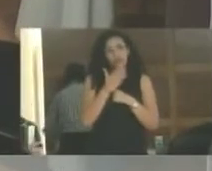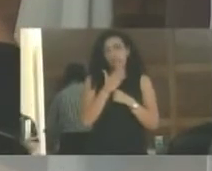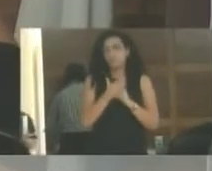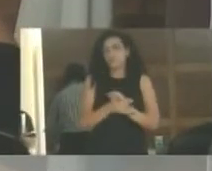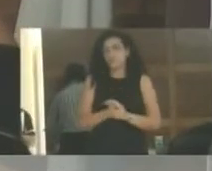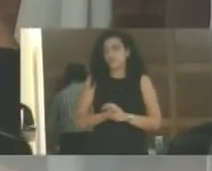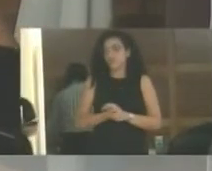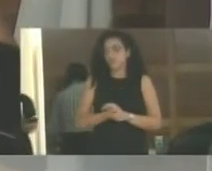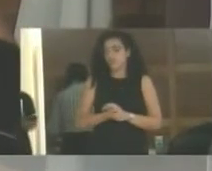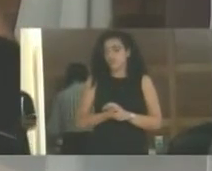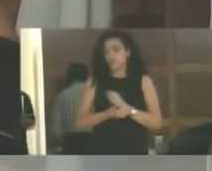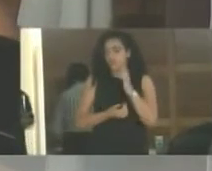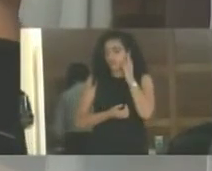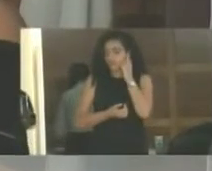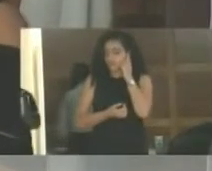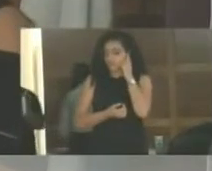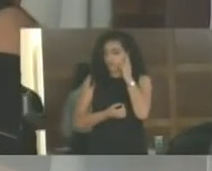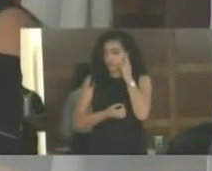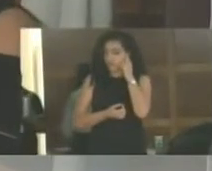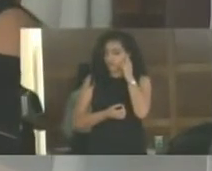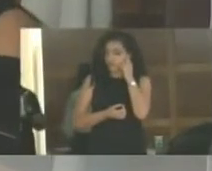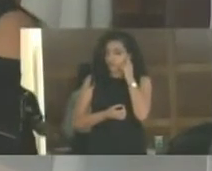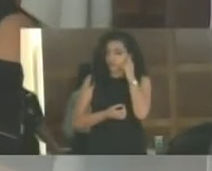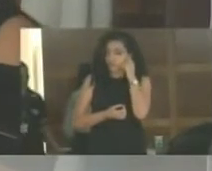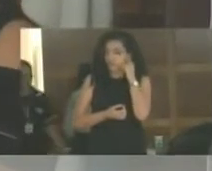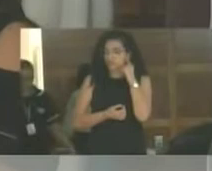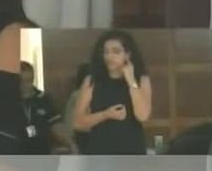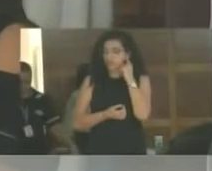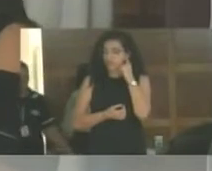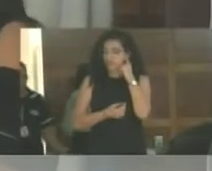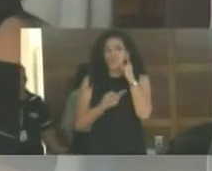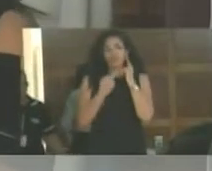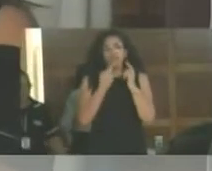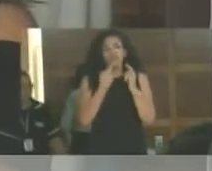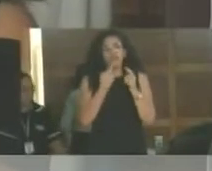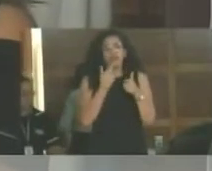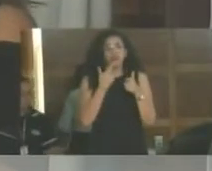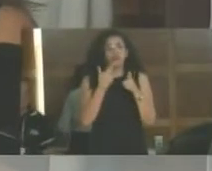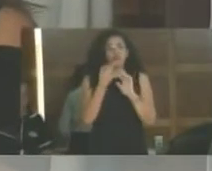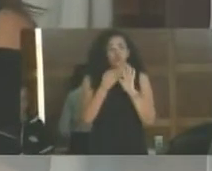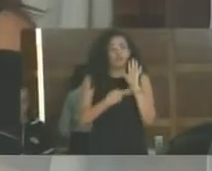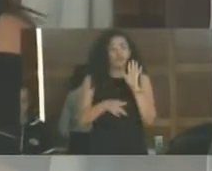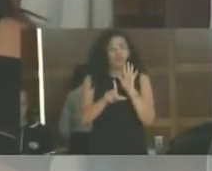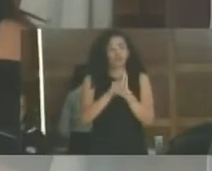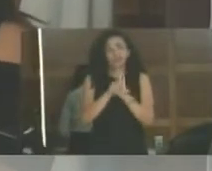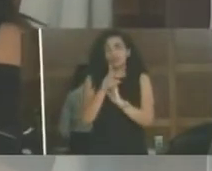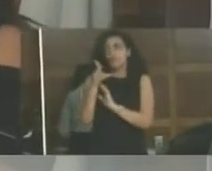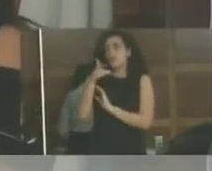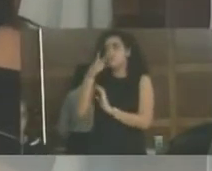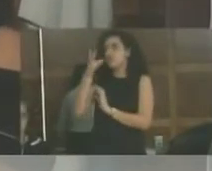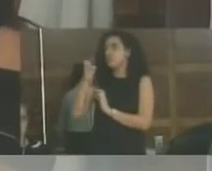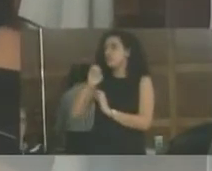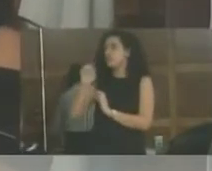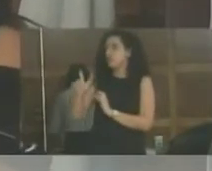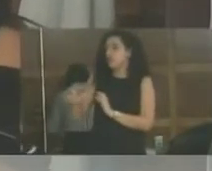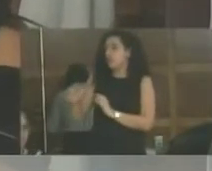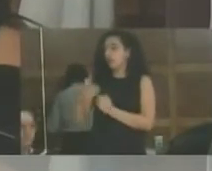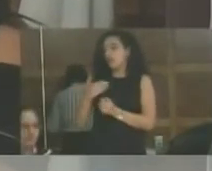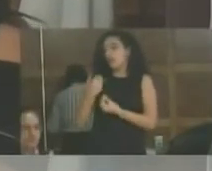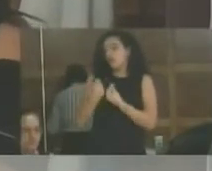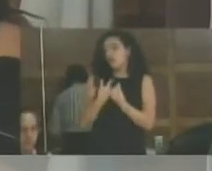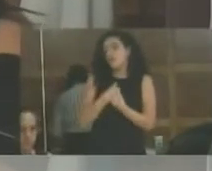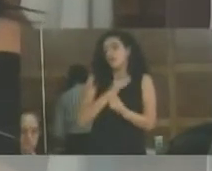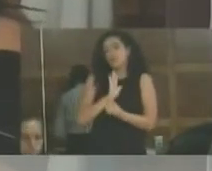nome sempre em cima. Bom? E eu quero falar sobre o projeto de lei do Zé. Né, conforme eu já falei para ele lá